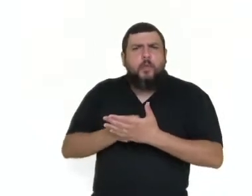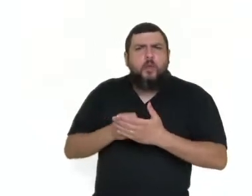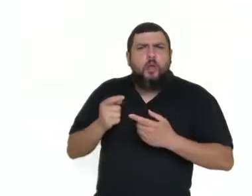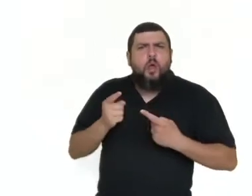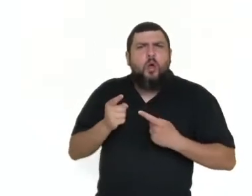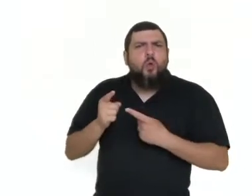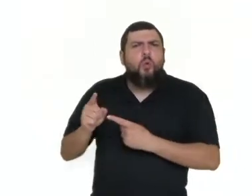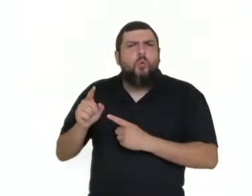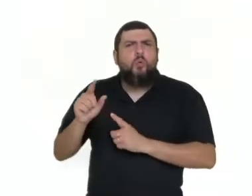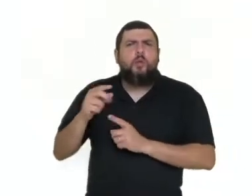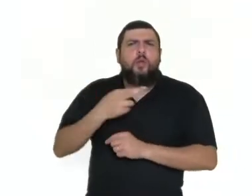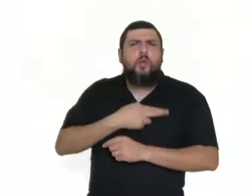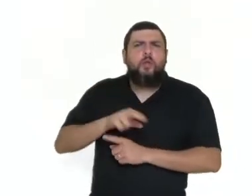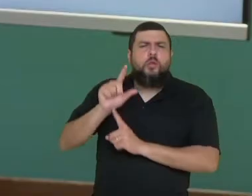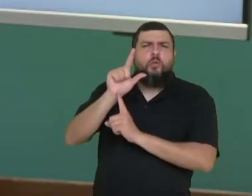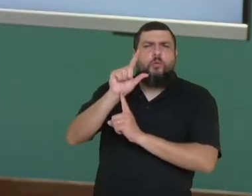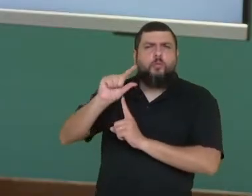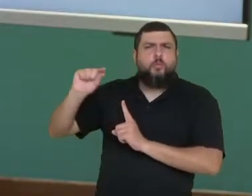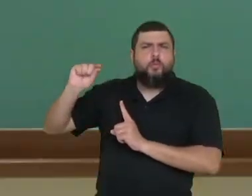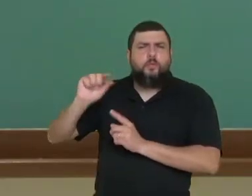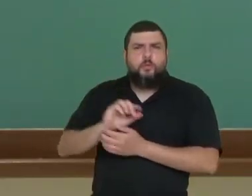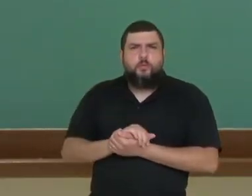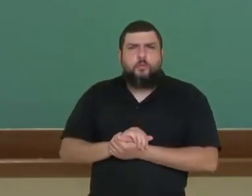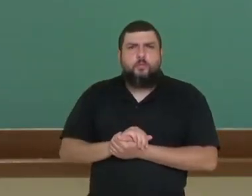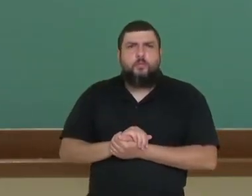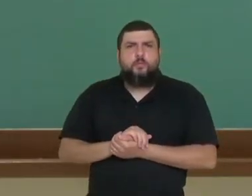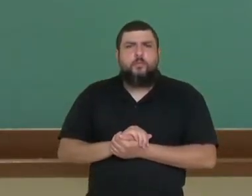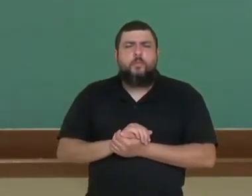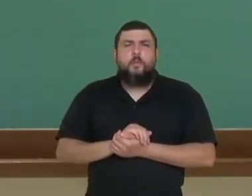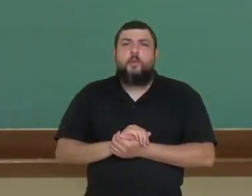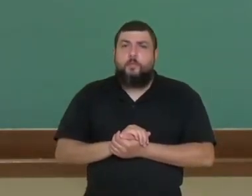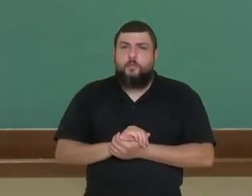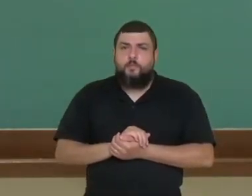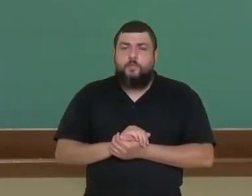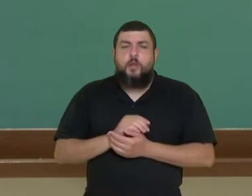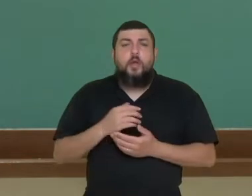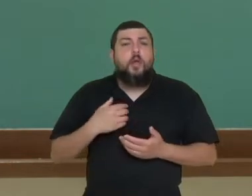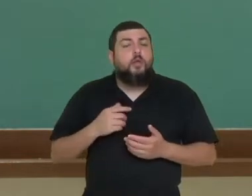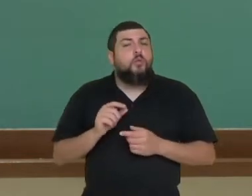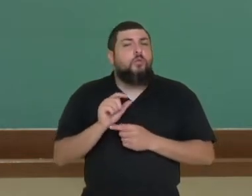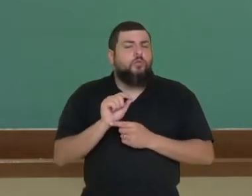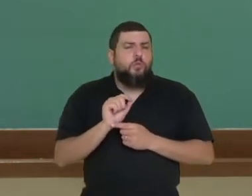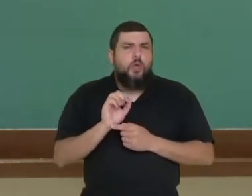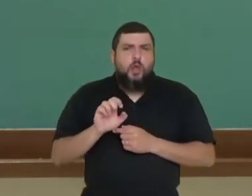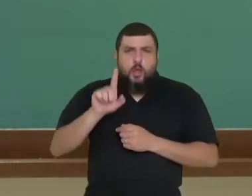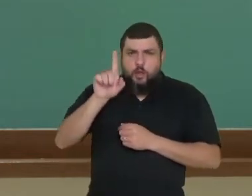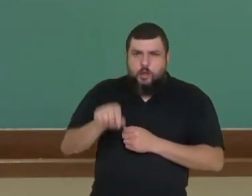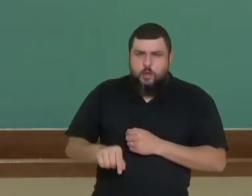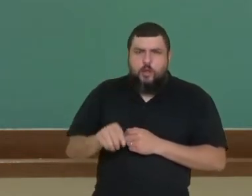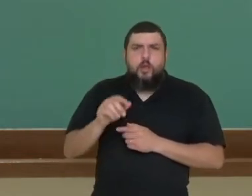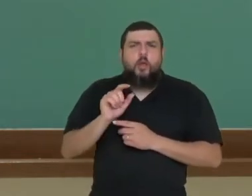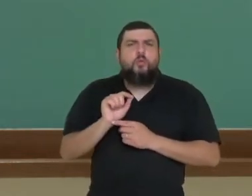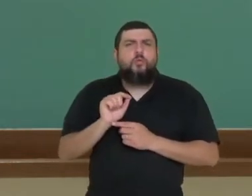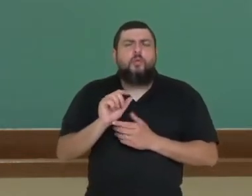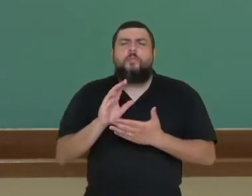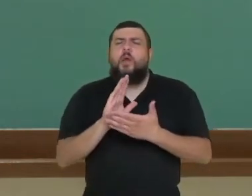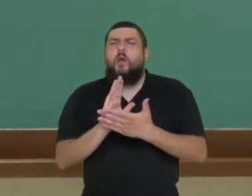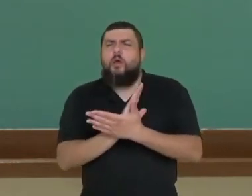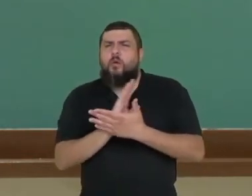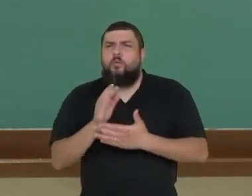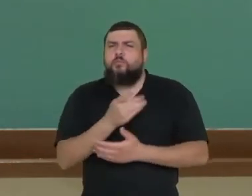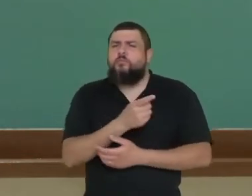o islamismo, mas com outras religiões? Bom, aí tudo gira em torno dessa questão do chamado estereótipo, galera, no sexto